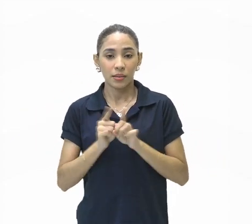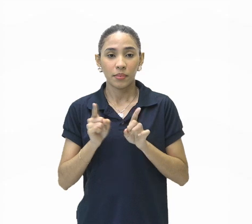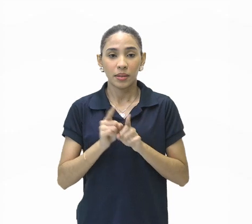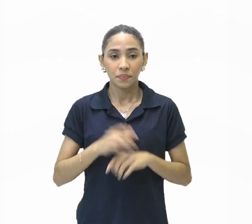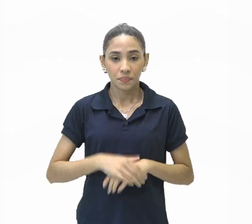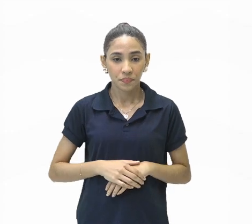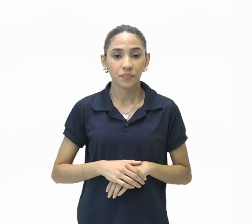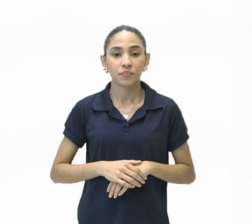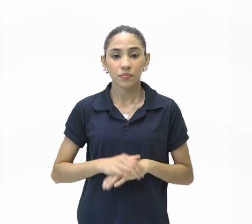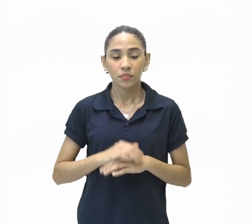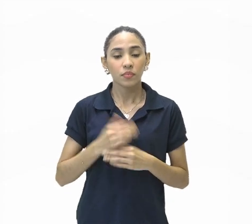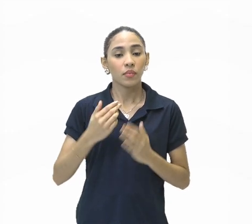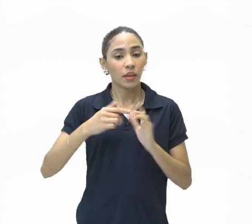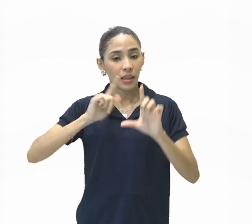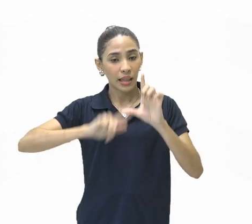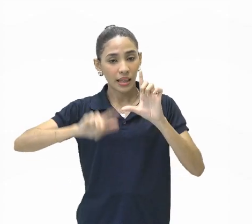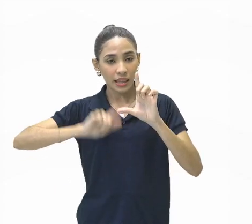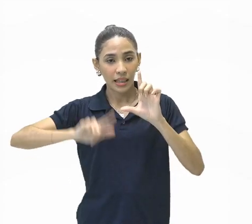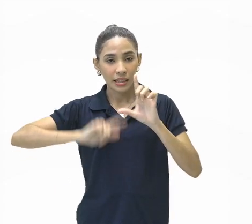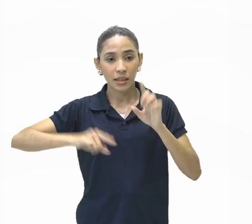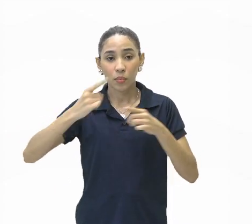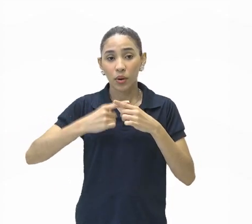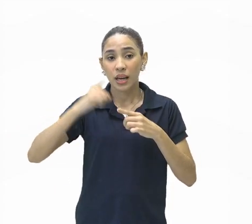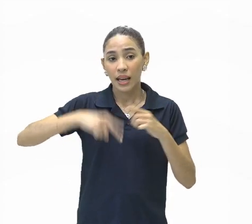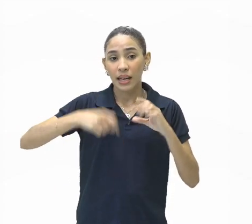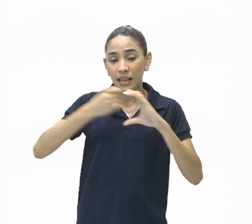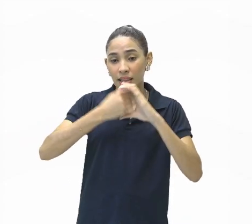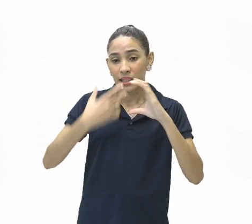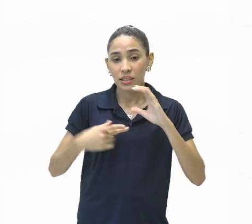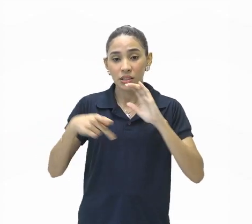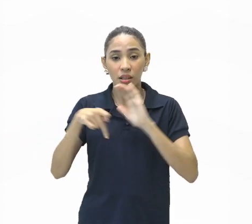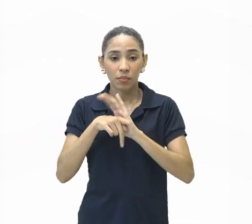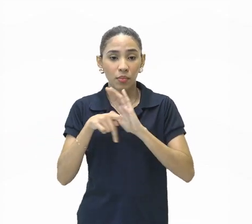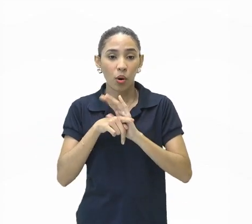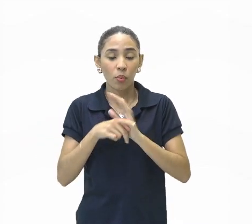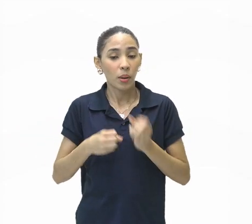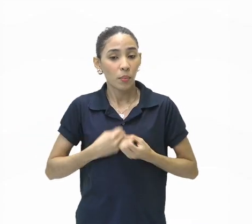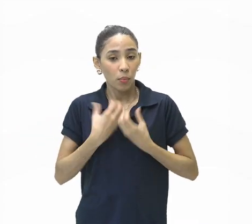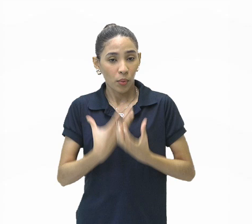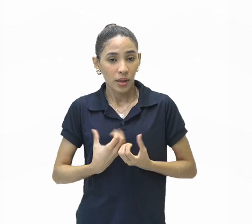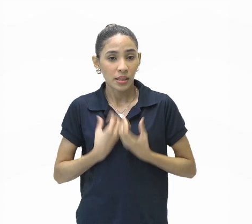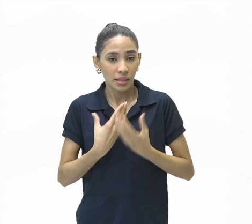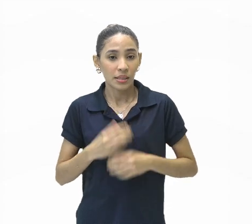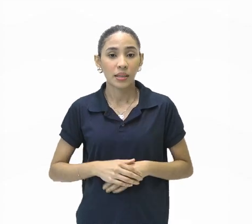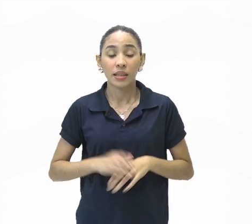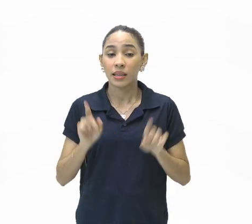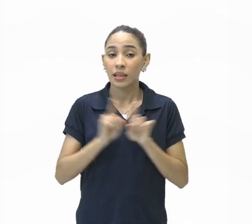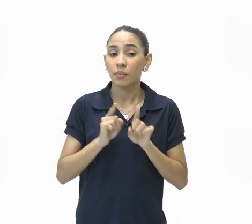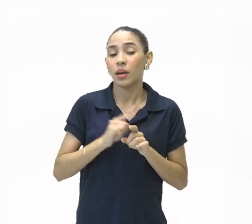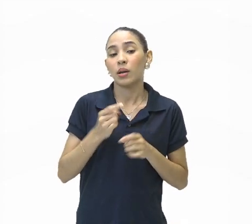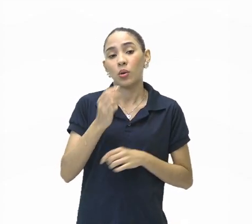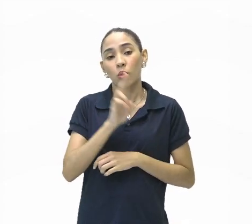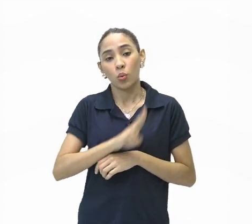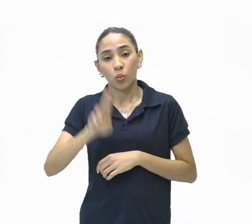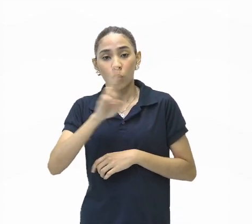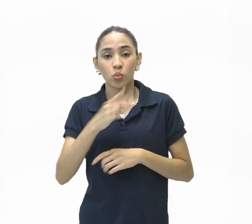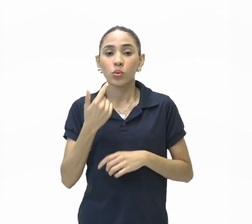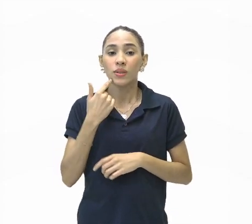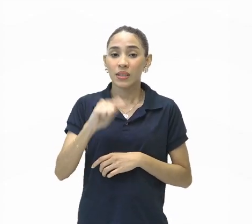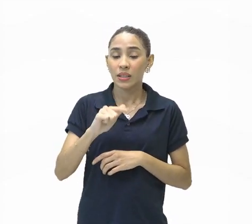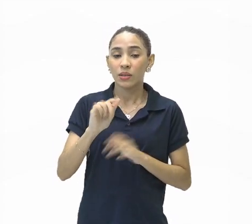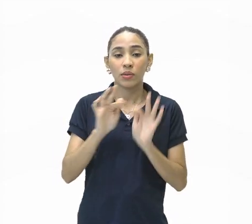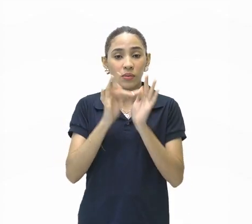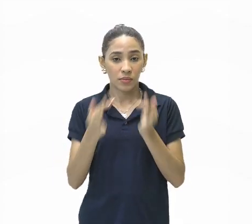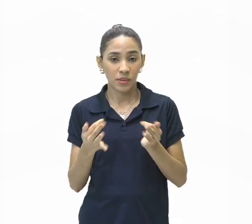temos presente, né, em toda a letra da canção, uma vez que é característica das produções de autor de poesia. Temos também o uso da linguagem